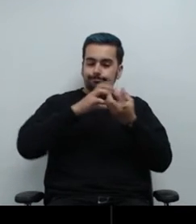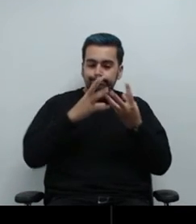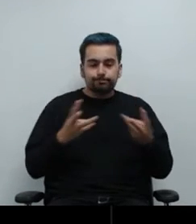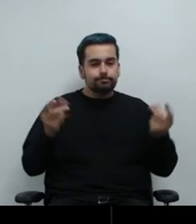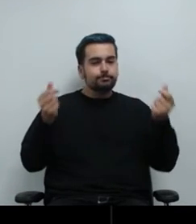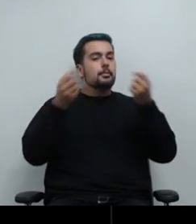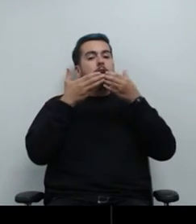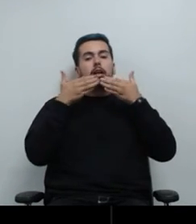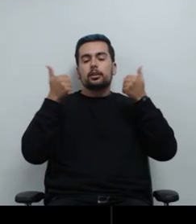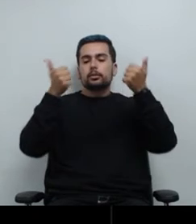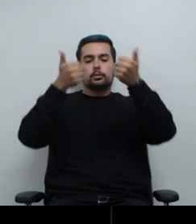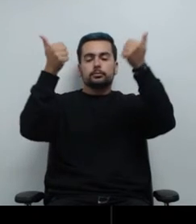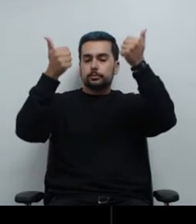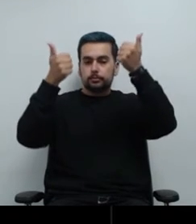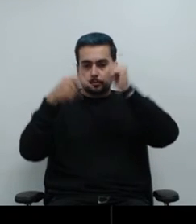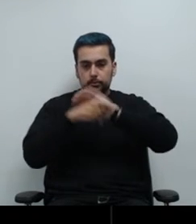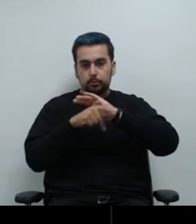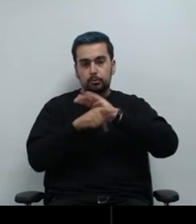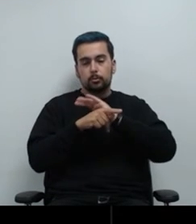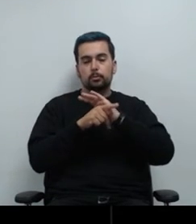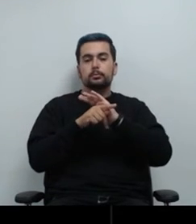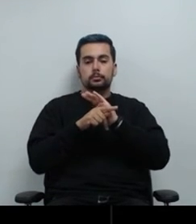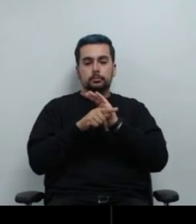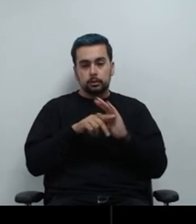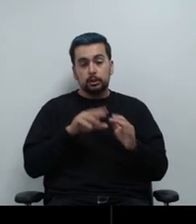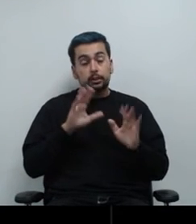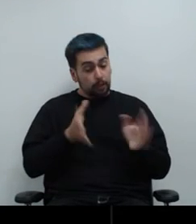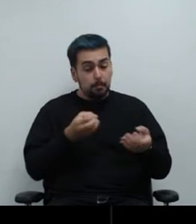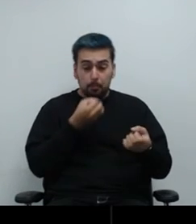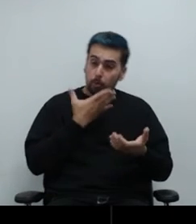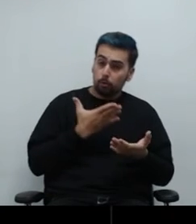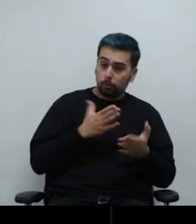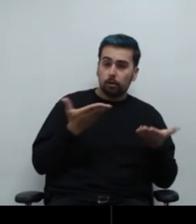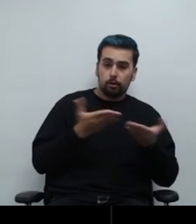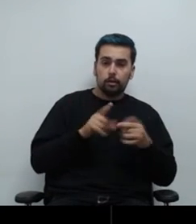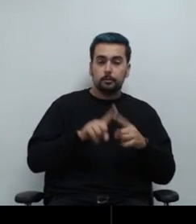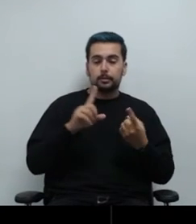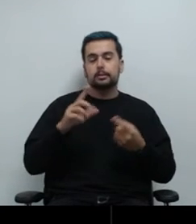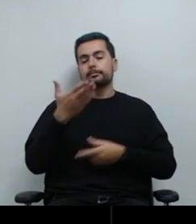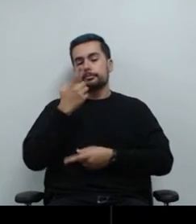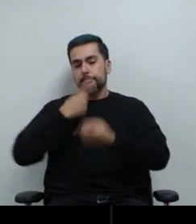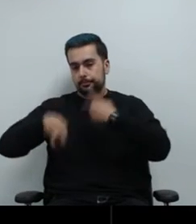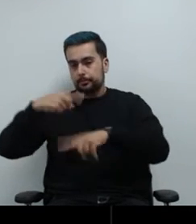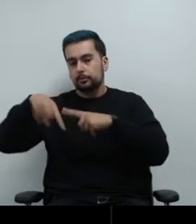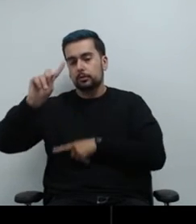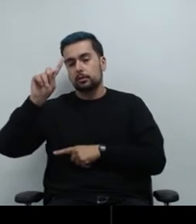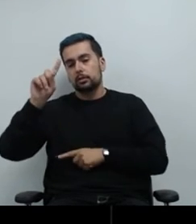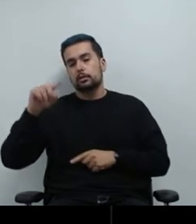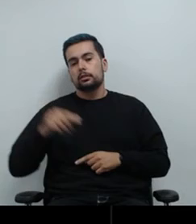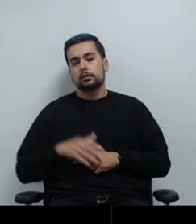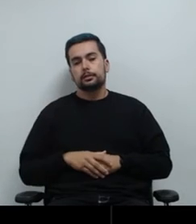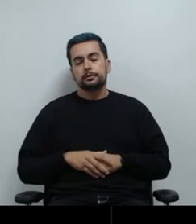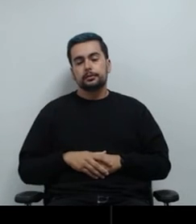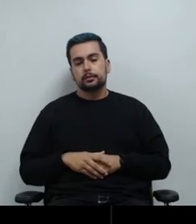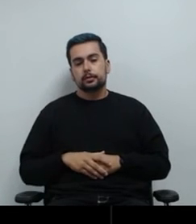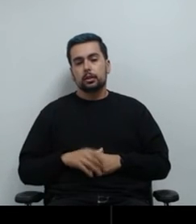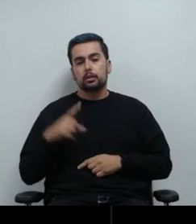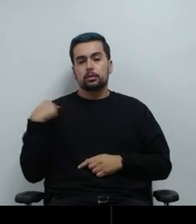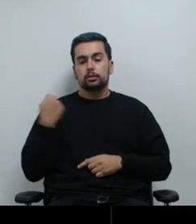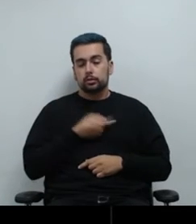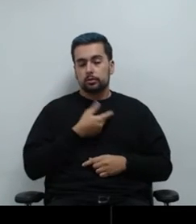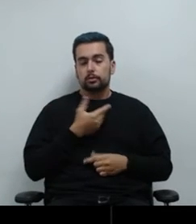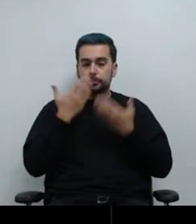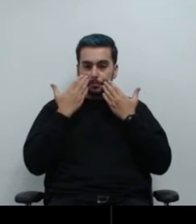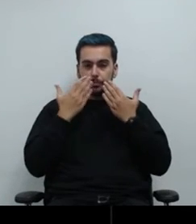atendimento da Defensoria Pública, que já é bom, né, ele vai subir um degrau a mais. Então, a gente mantém